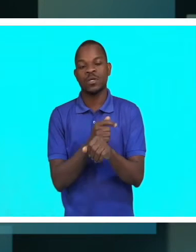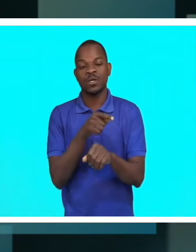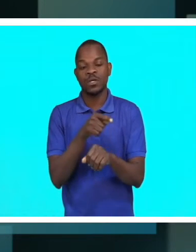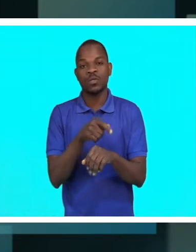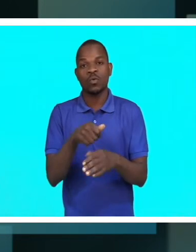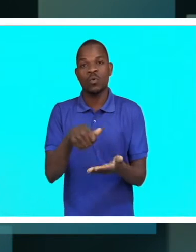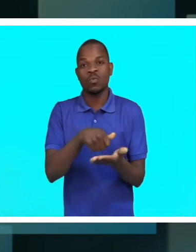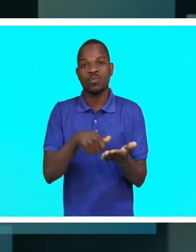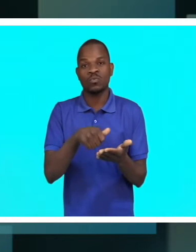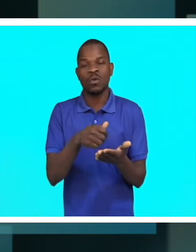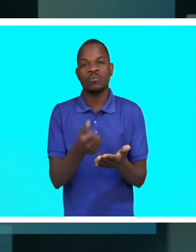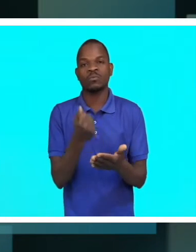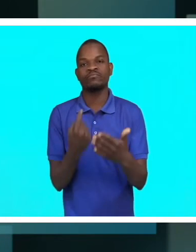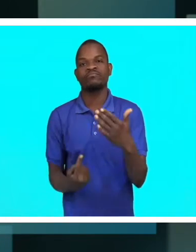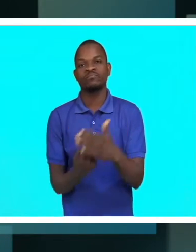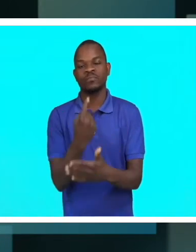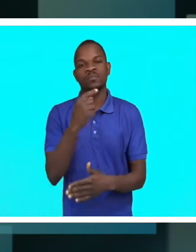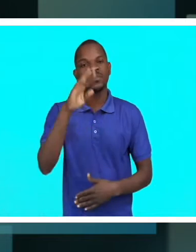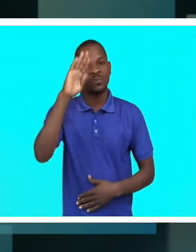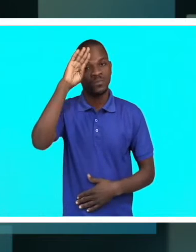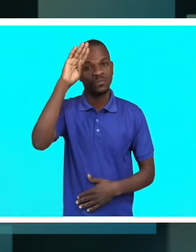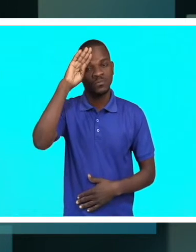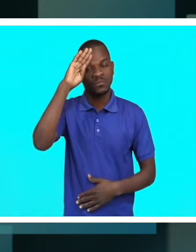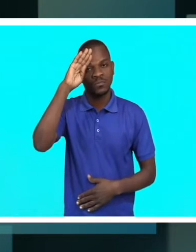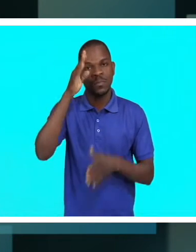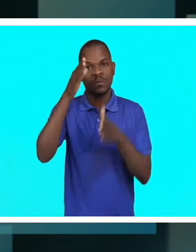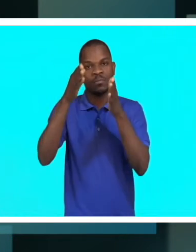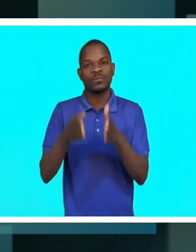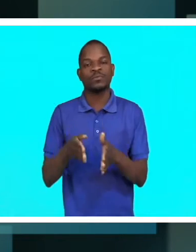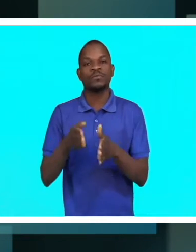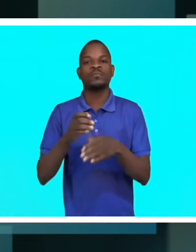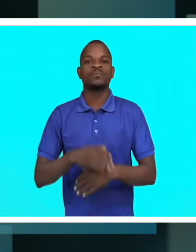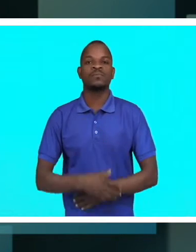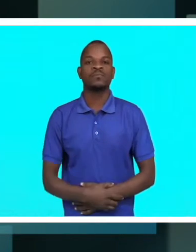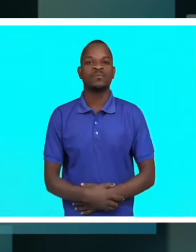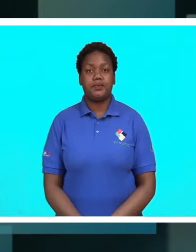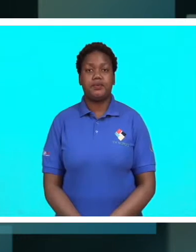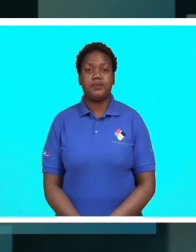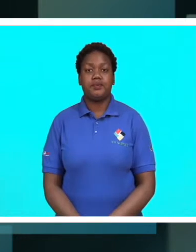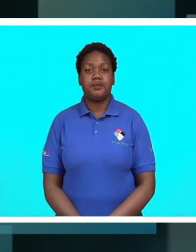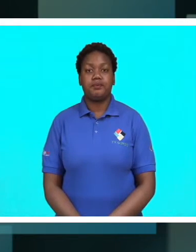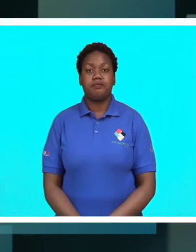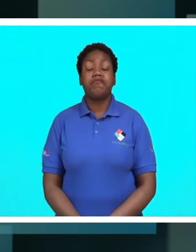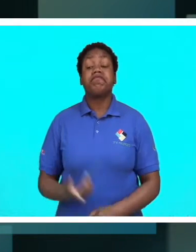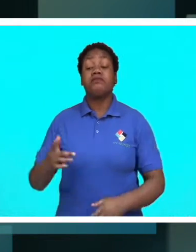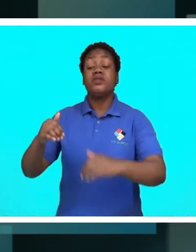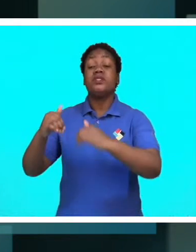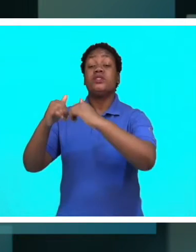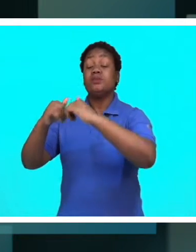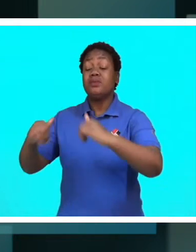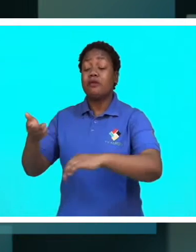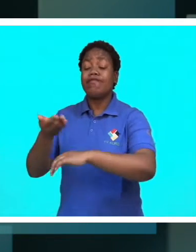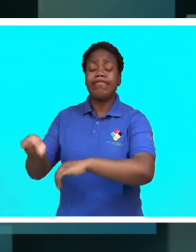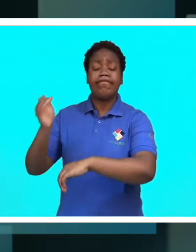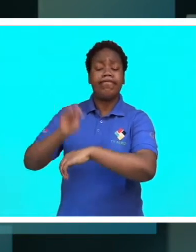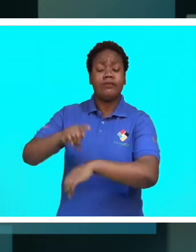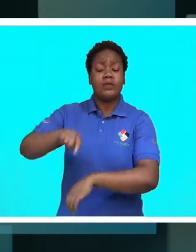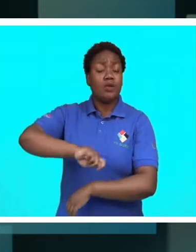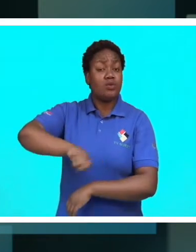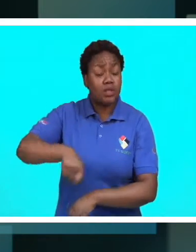para evitar a saturação deste óleo. Não é que faz mal ao organismo. De acordo com estes especialistas,